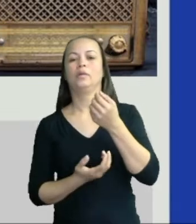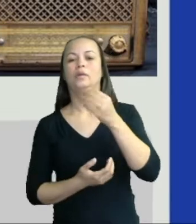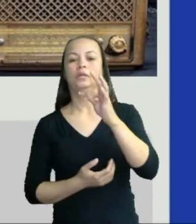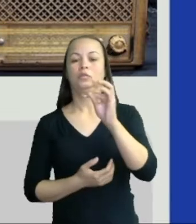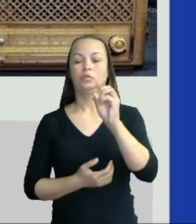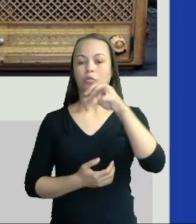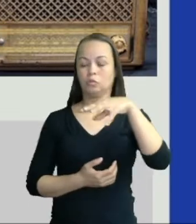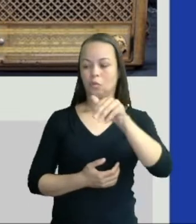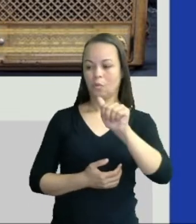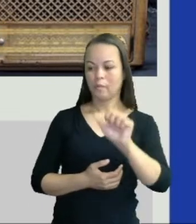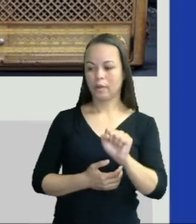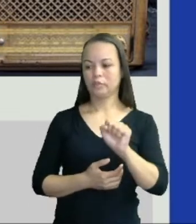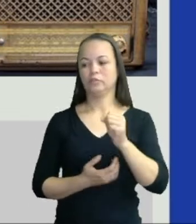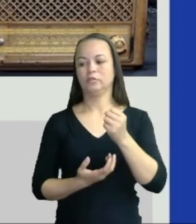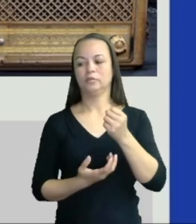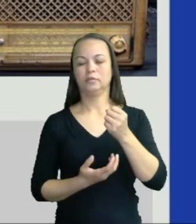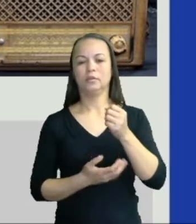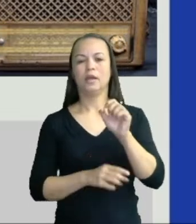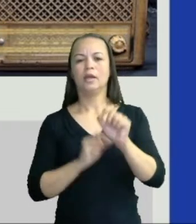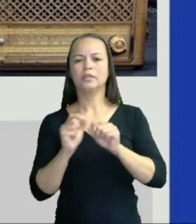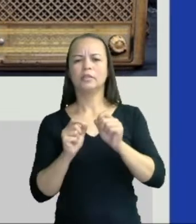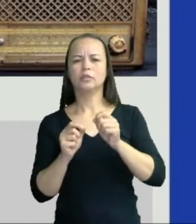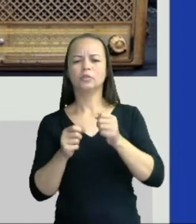lâmpada incandescente entre